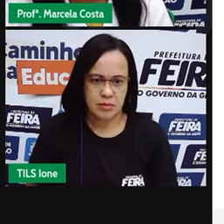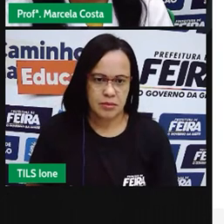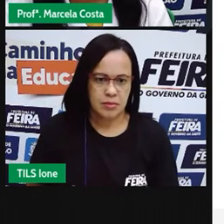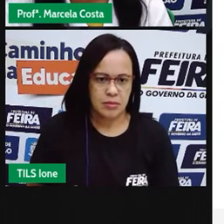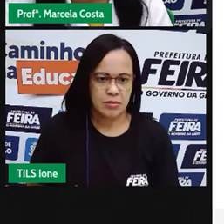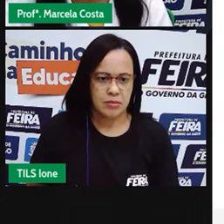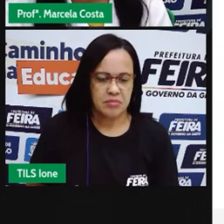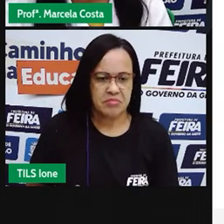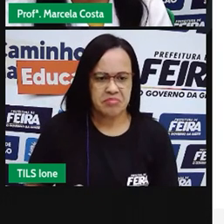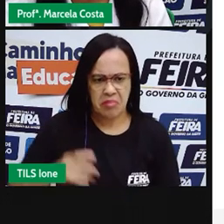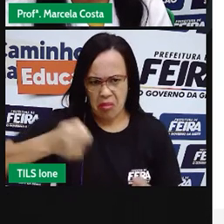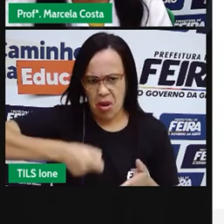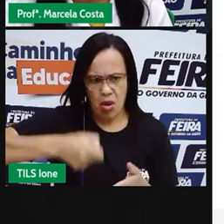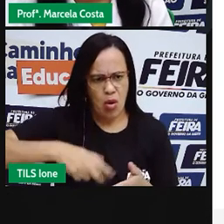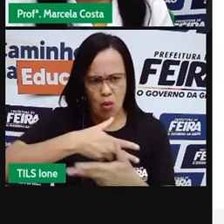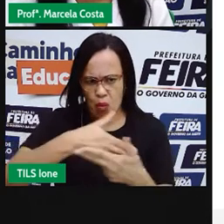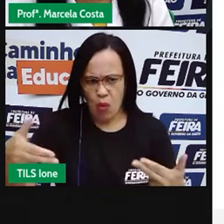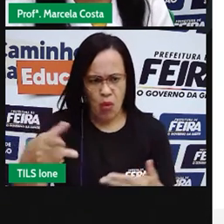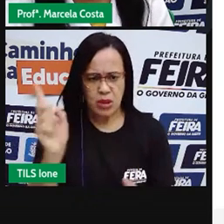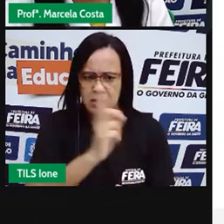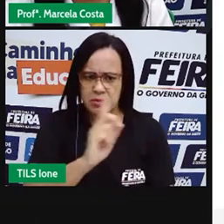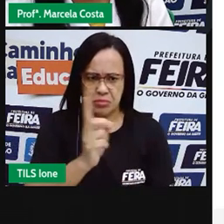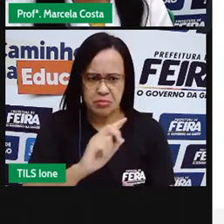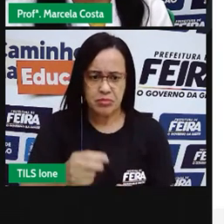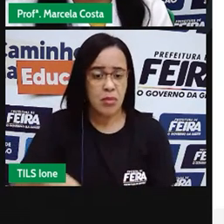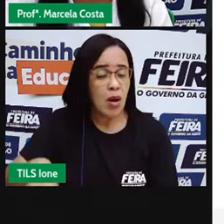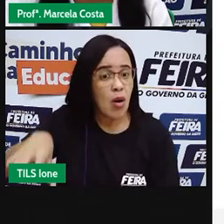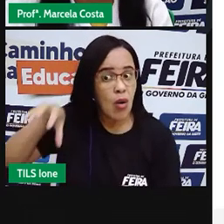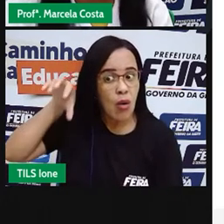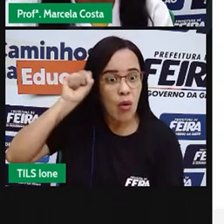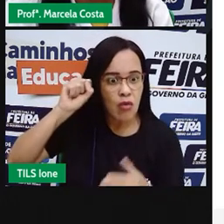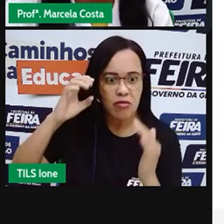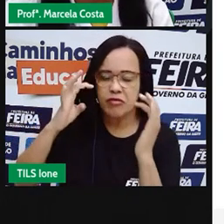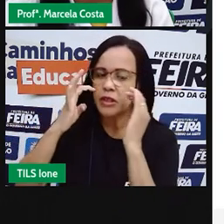e saber a intendência